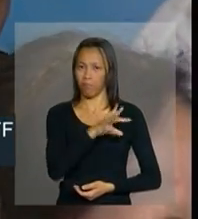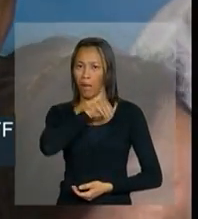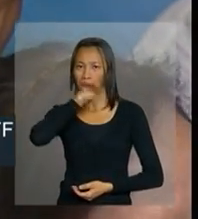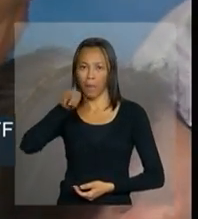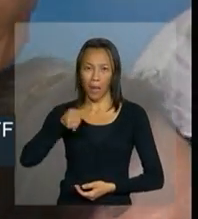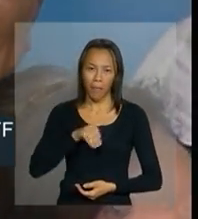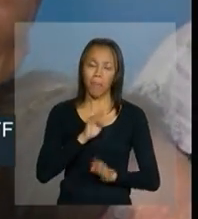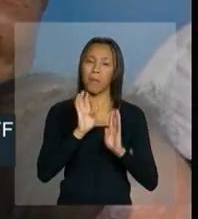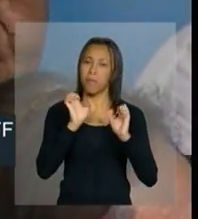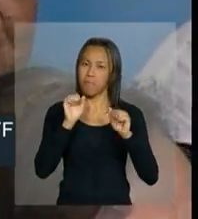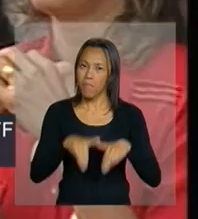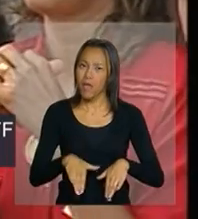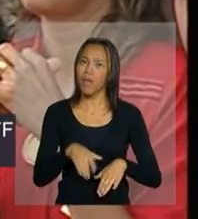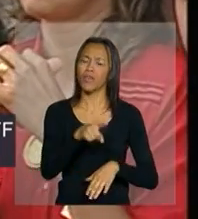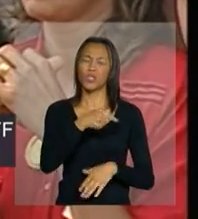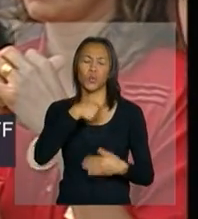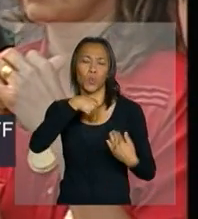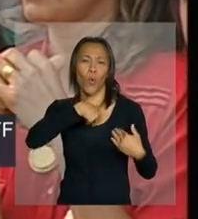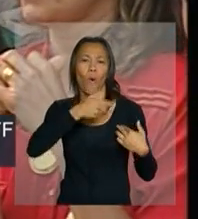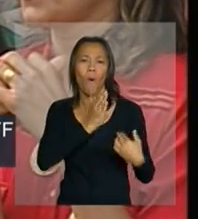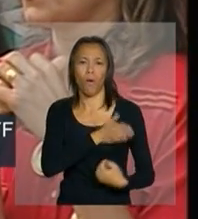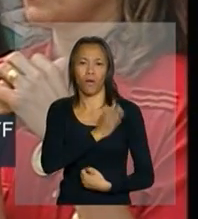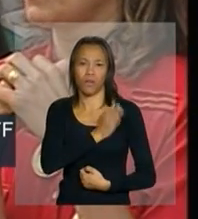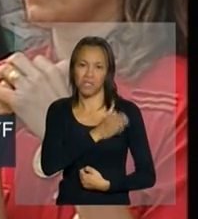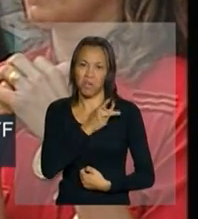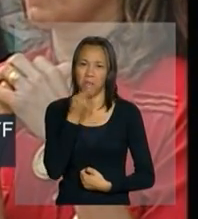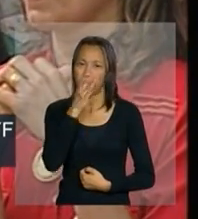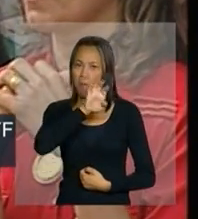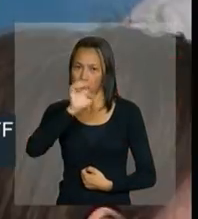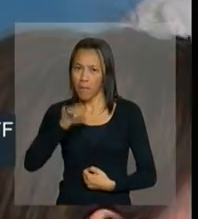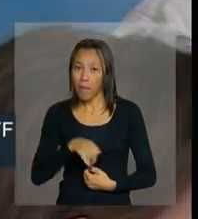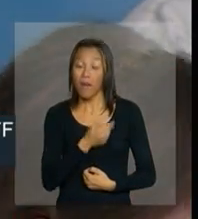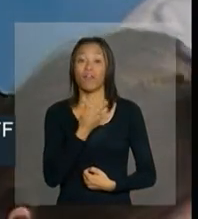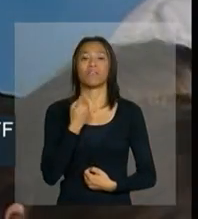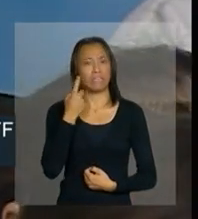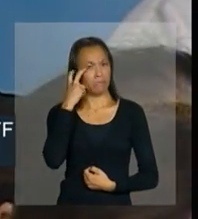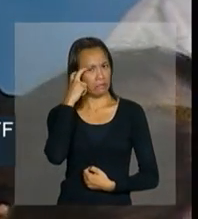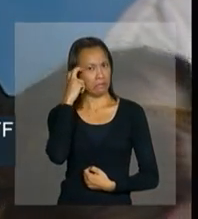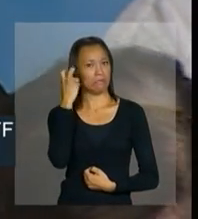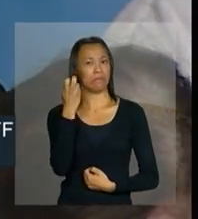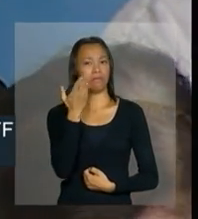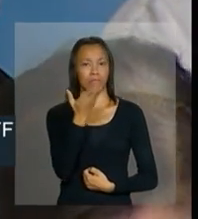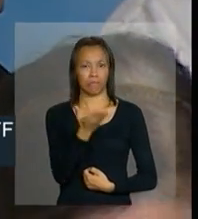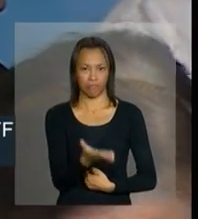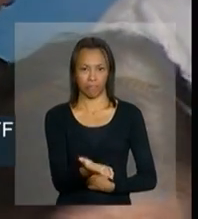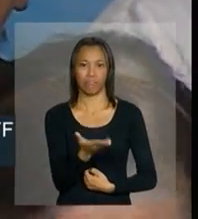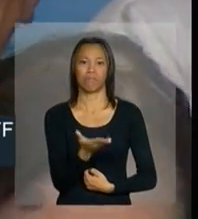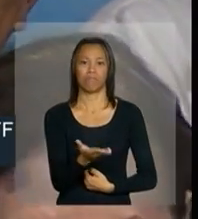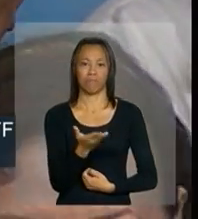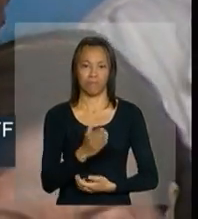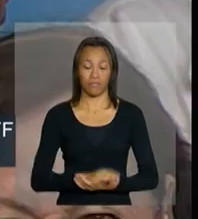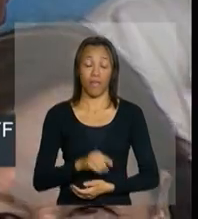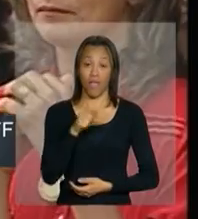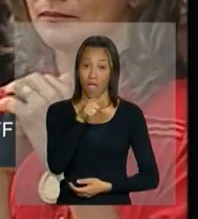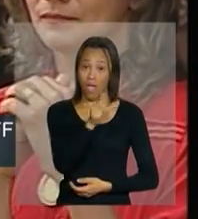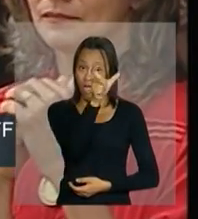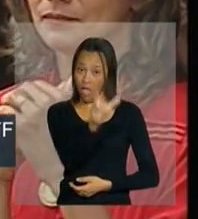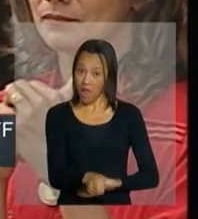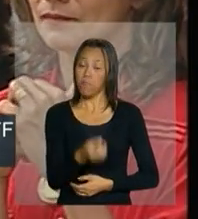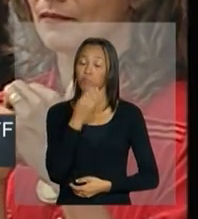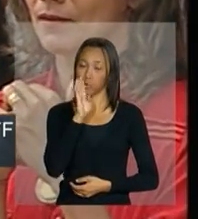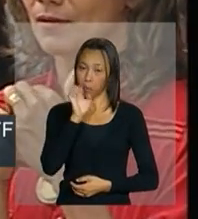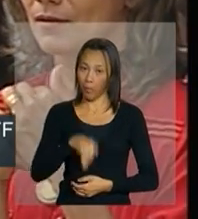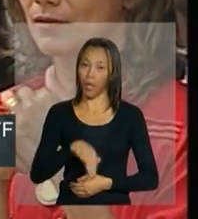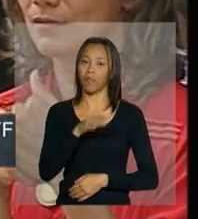Falou bem, falou do fundo do coração e falou palavras sábias. A Maria falou muito